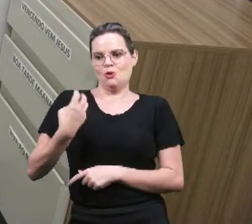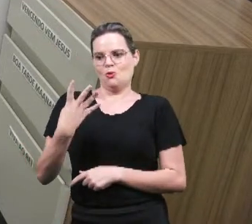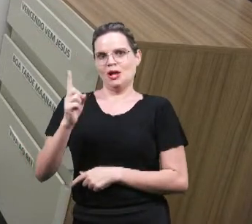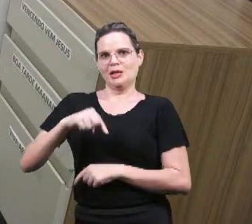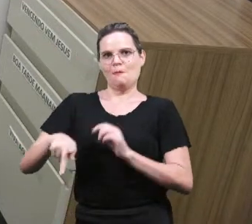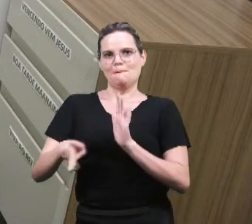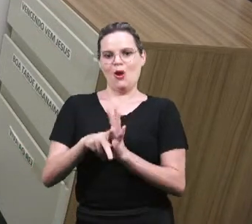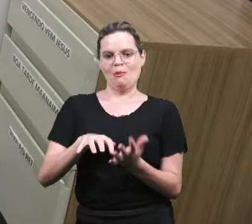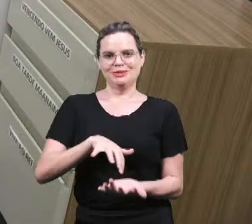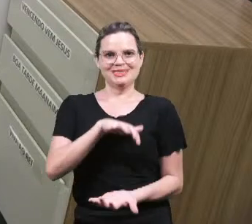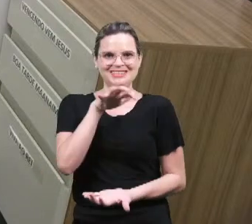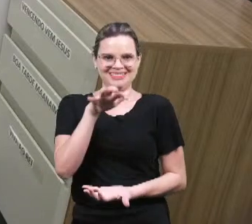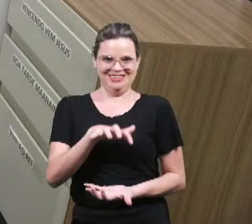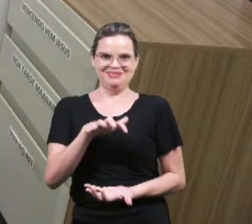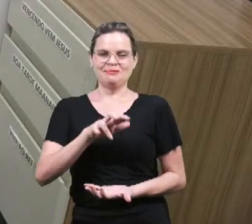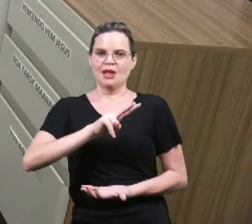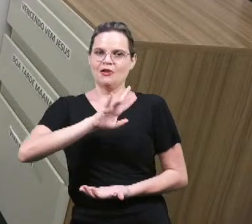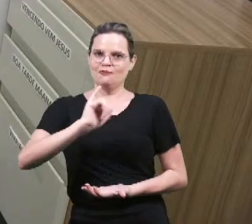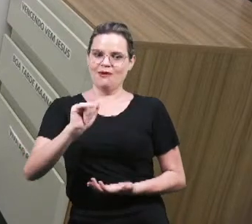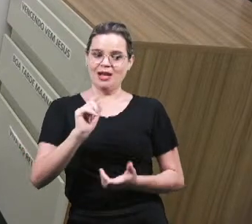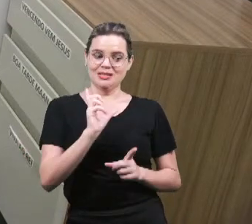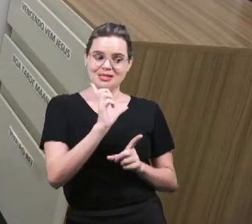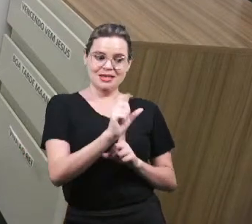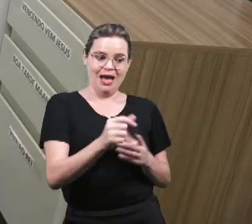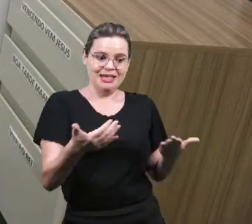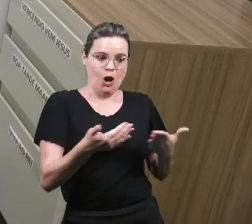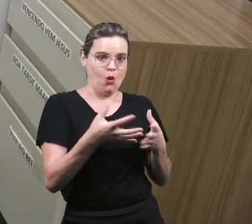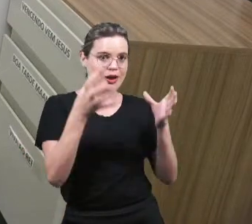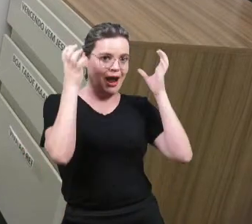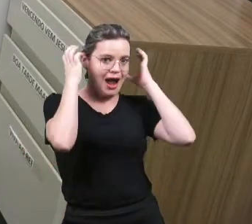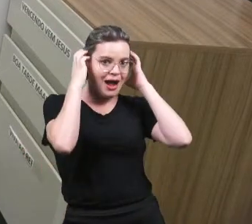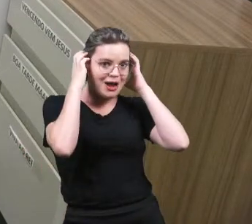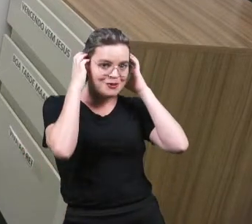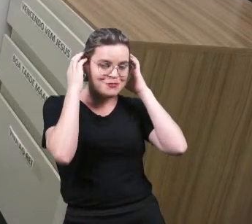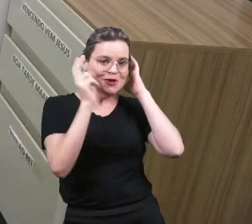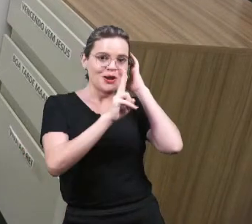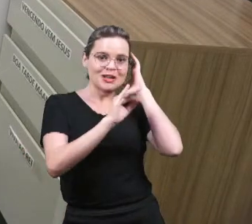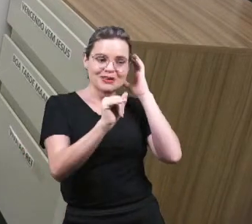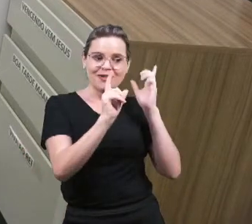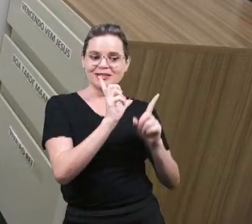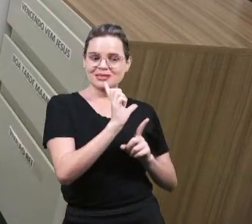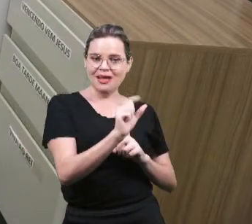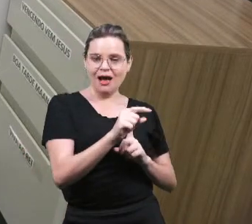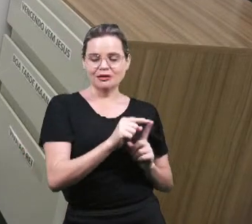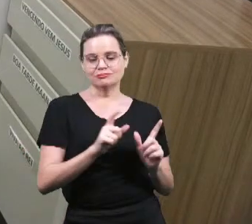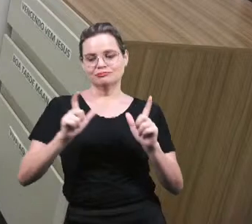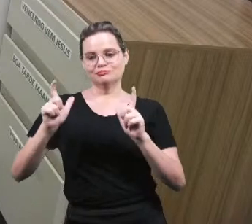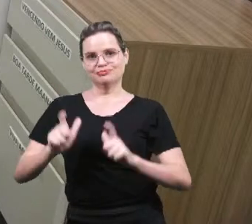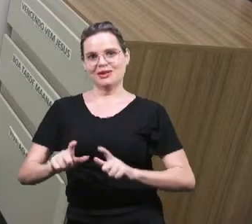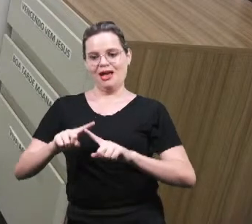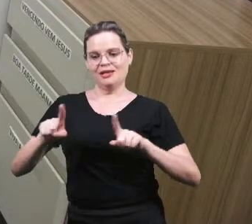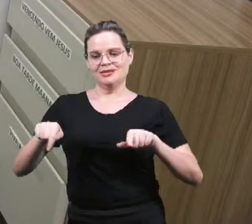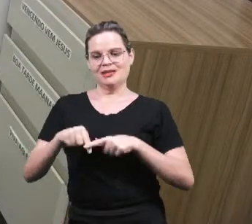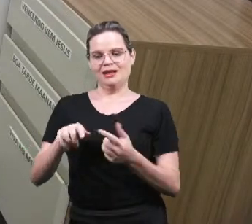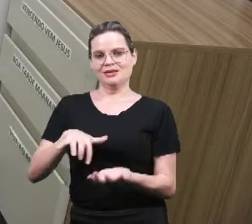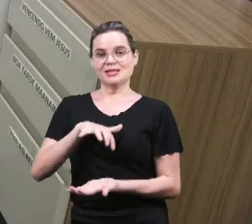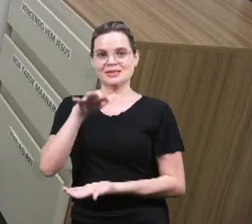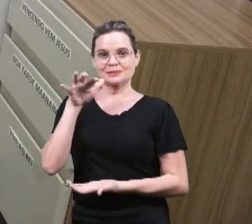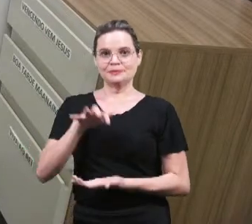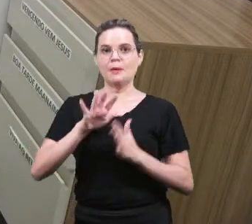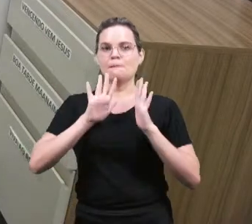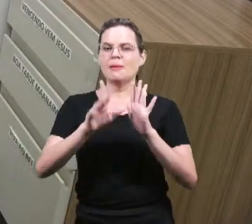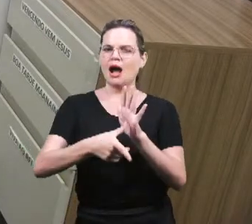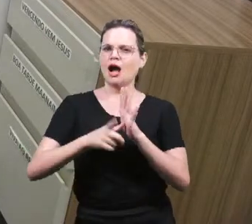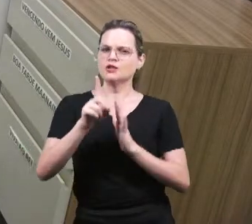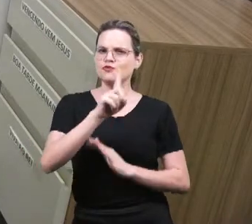do satélite. Ele vai sair daqui do estúdio da Rádio TV Web Manaim e vai se dirigir ao estúdio do satélite. Mas antes, para você